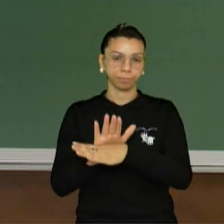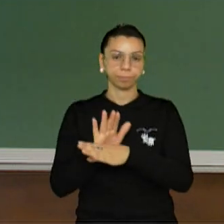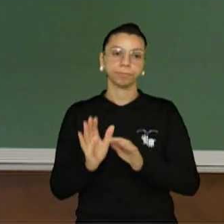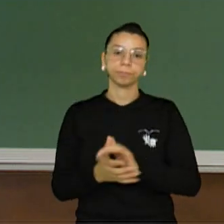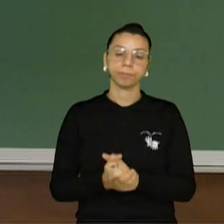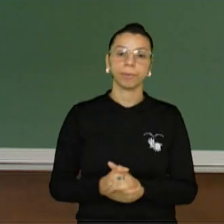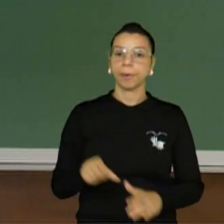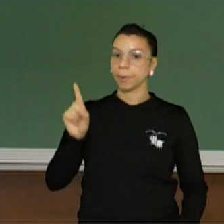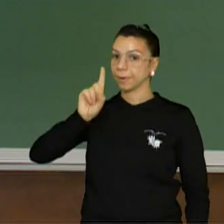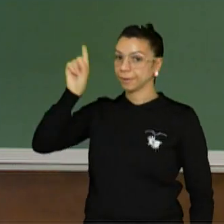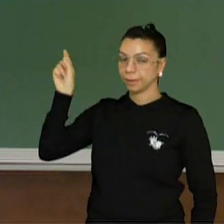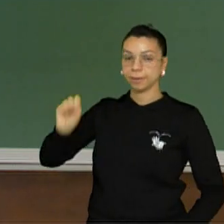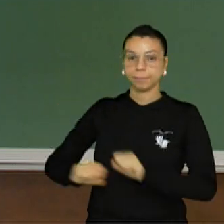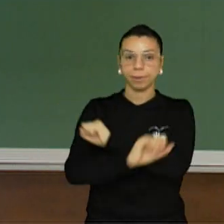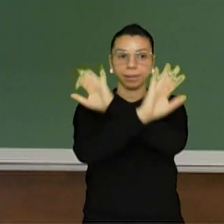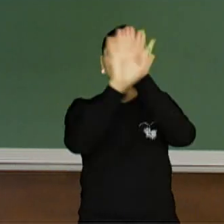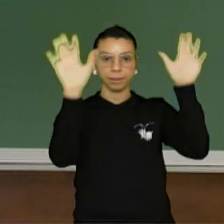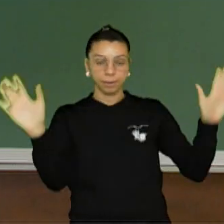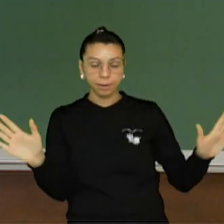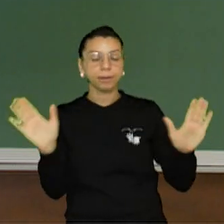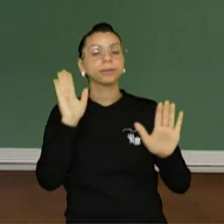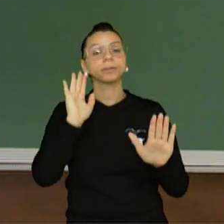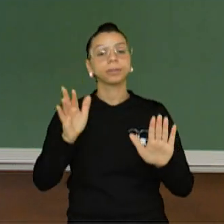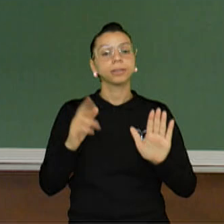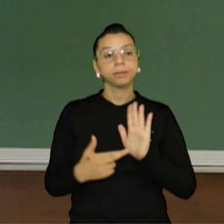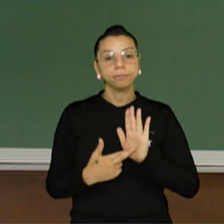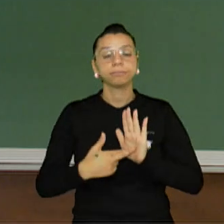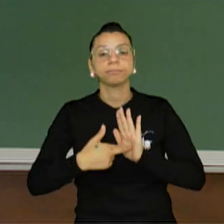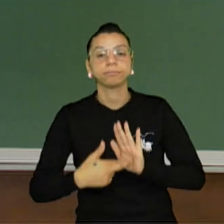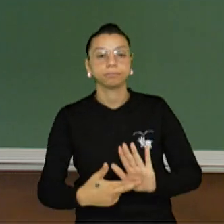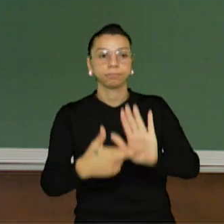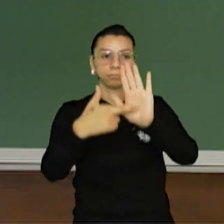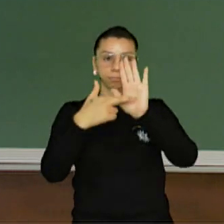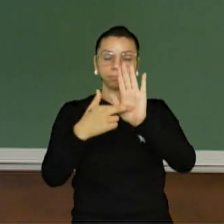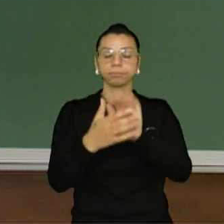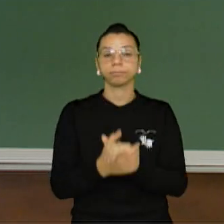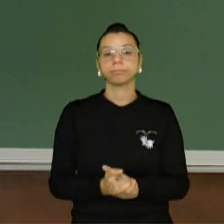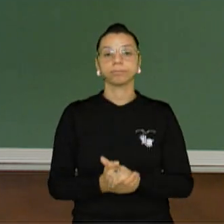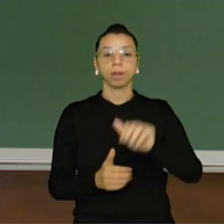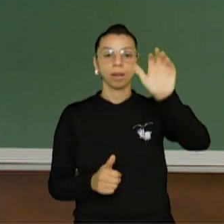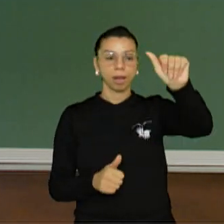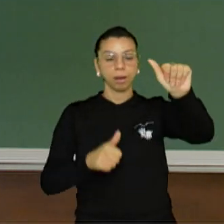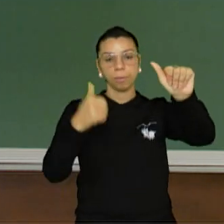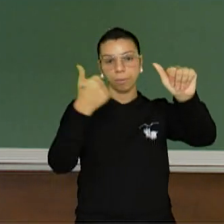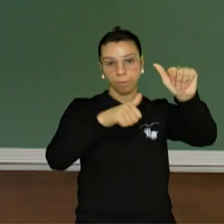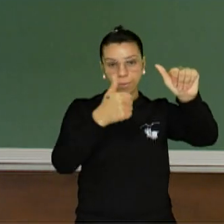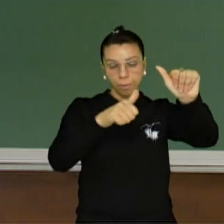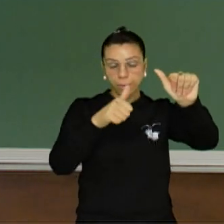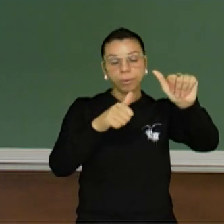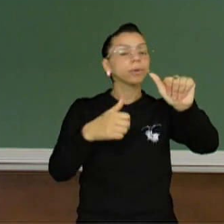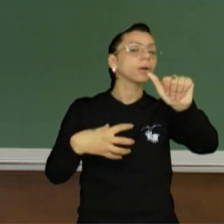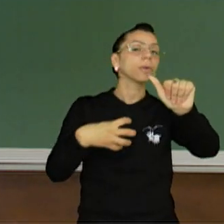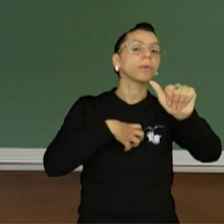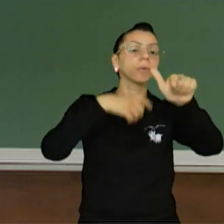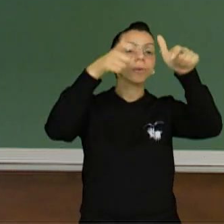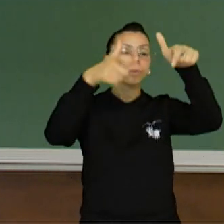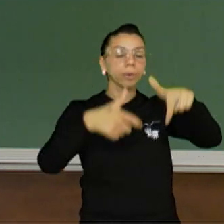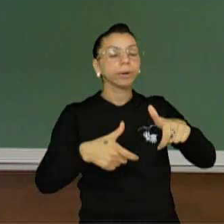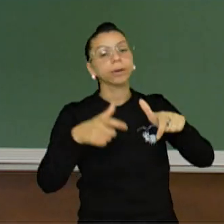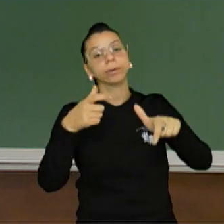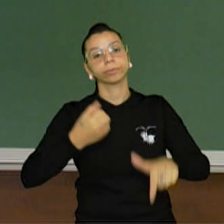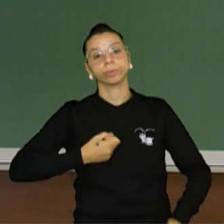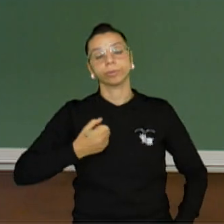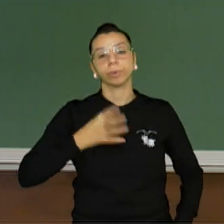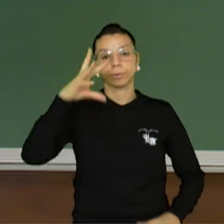aqui fica mais claro, A gente já viu que representa o A1, que é aquela posição do número na